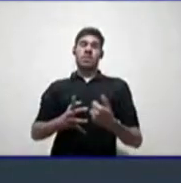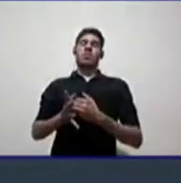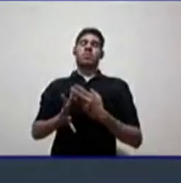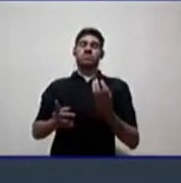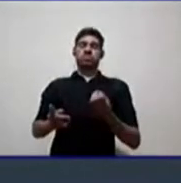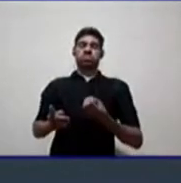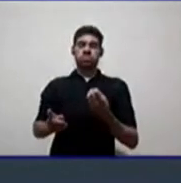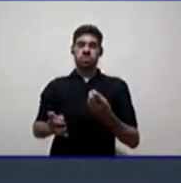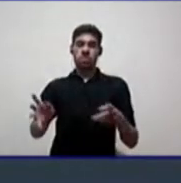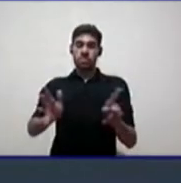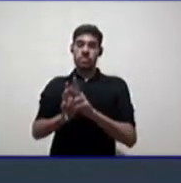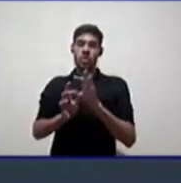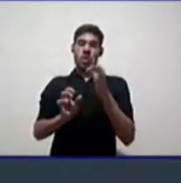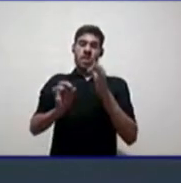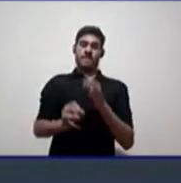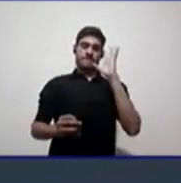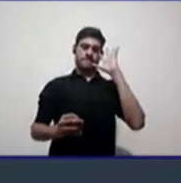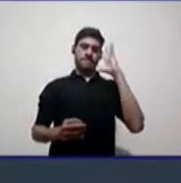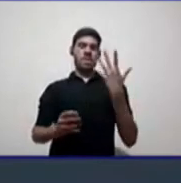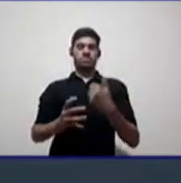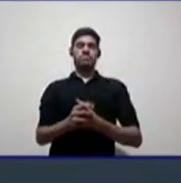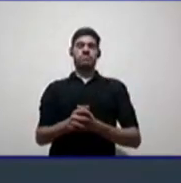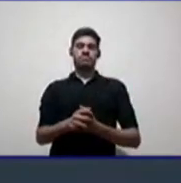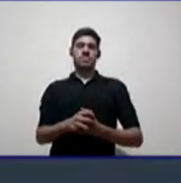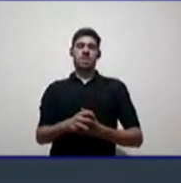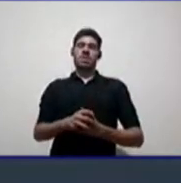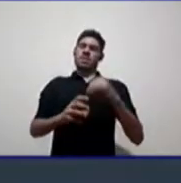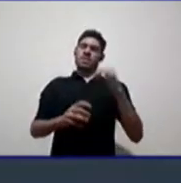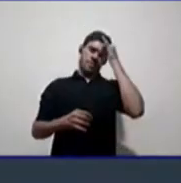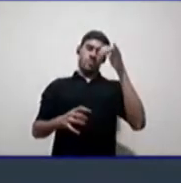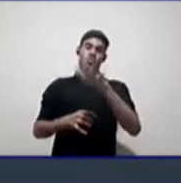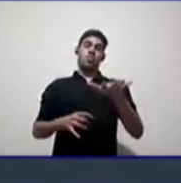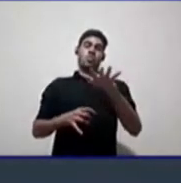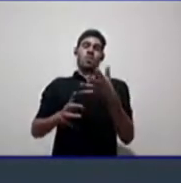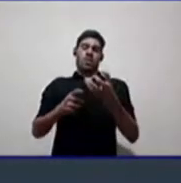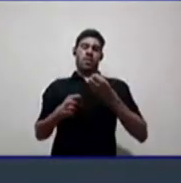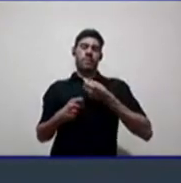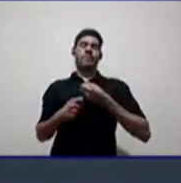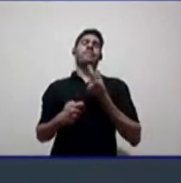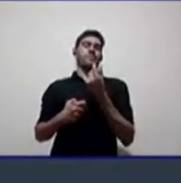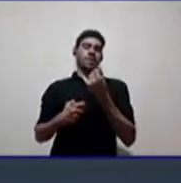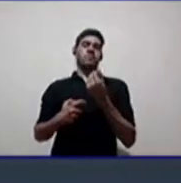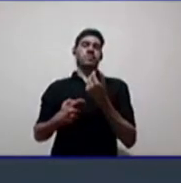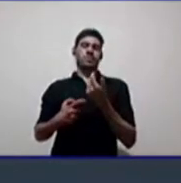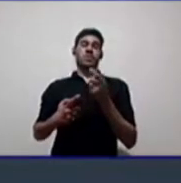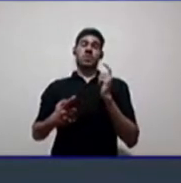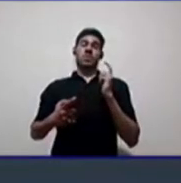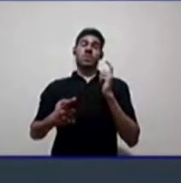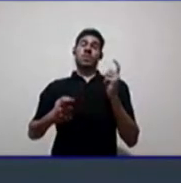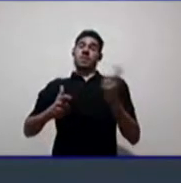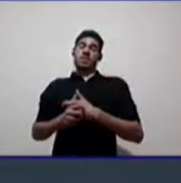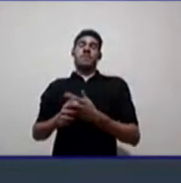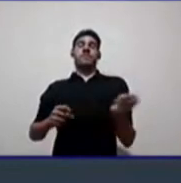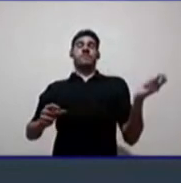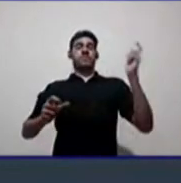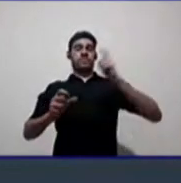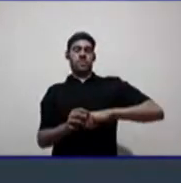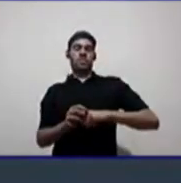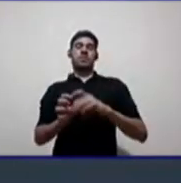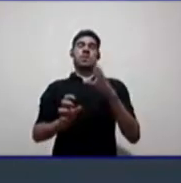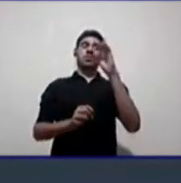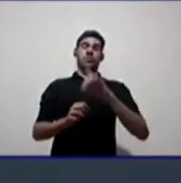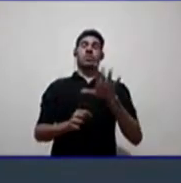própria decisão judicial que impediu a esfera regional de receber tal recurso, sendo devida a sua restituição ao Diretório